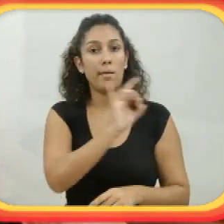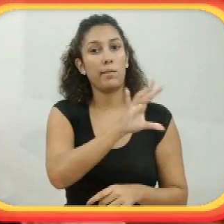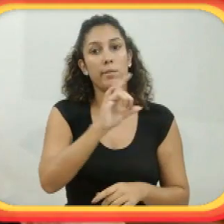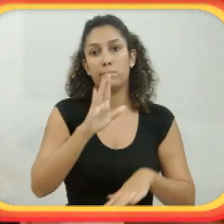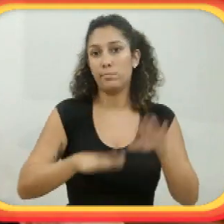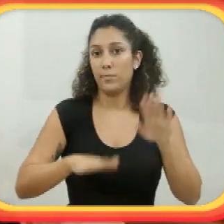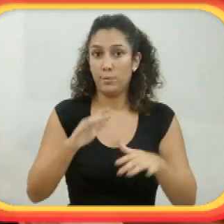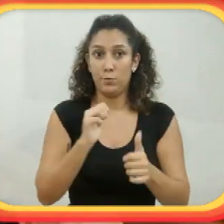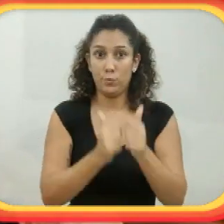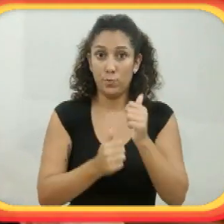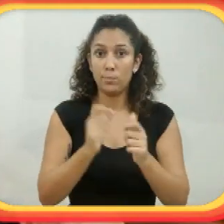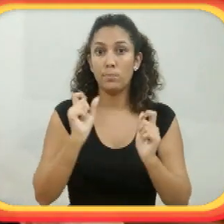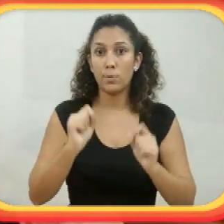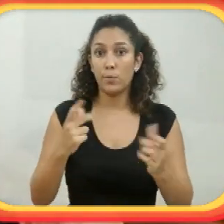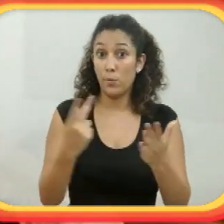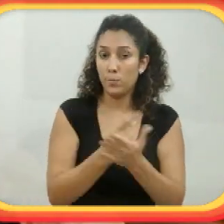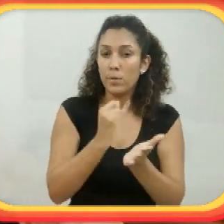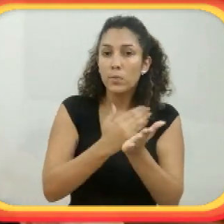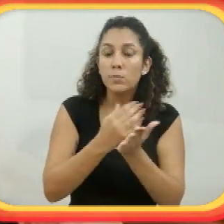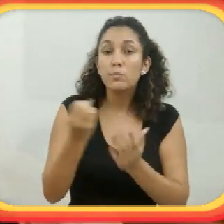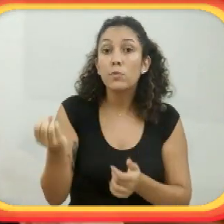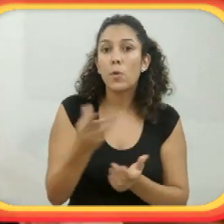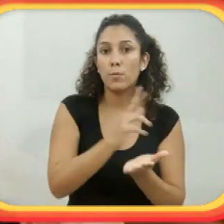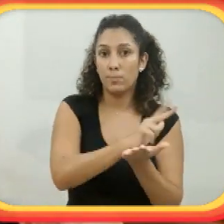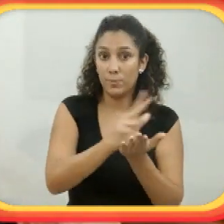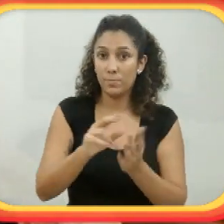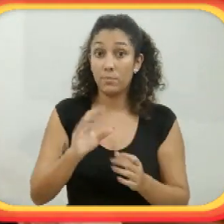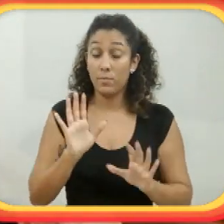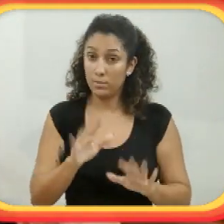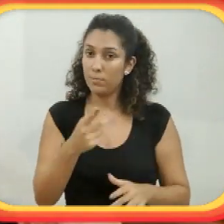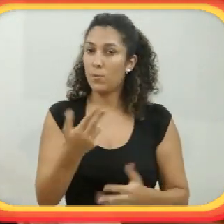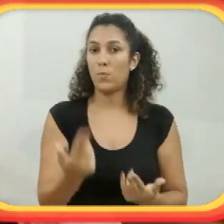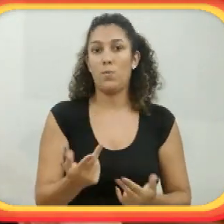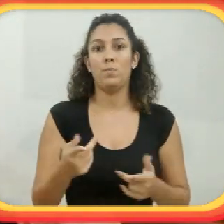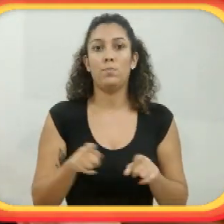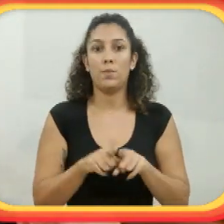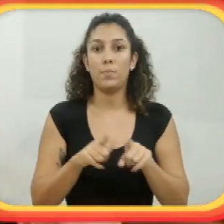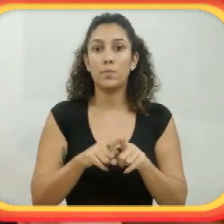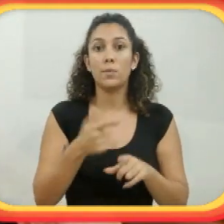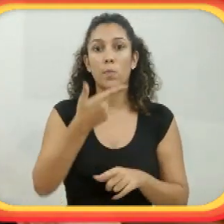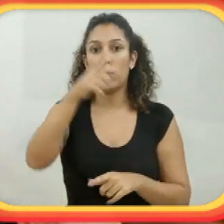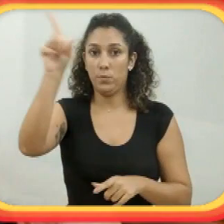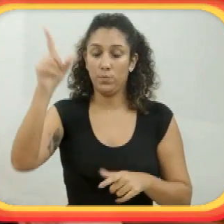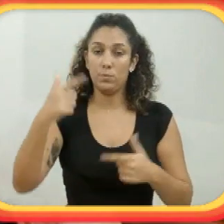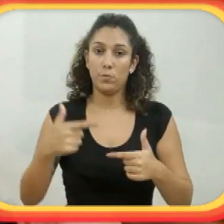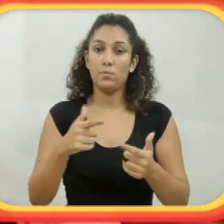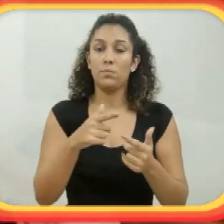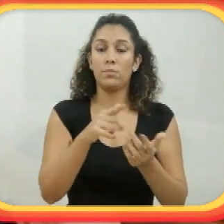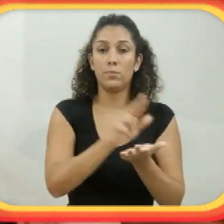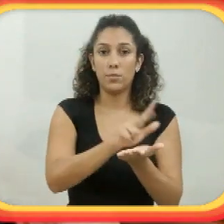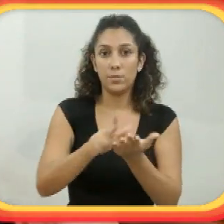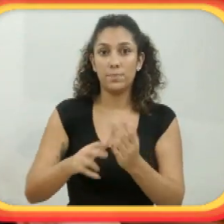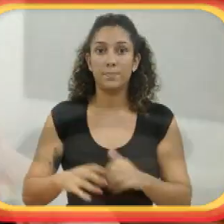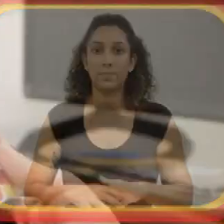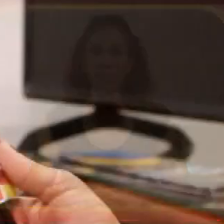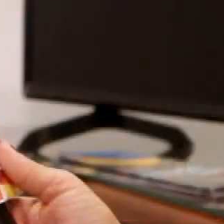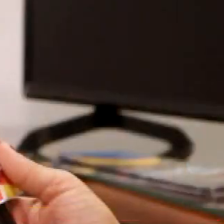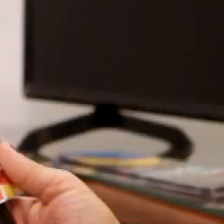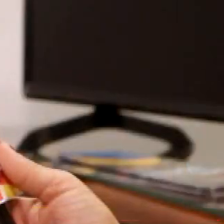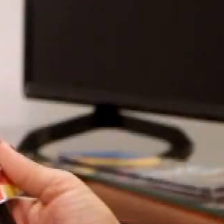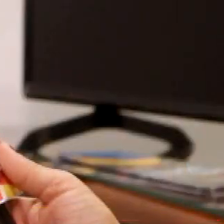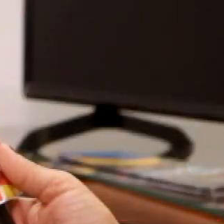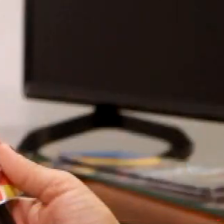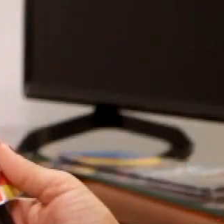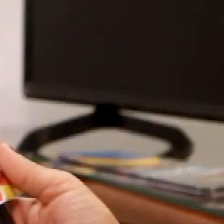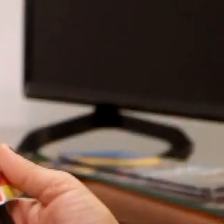vão entrar e modalidades que podem sair. Então, a cada edição dos Jogos, podem haver introdução